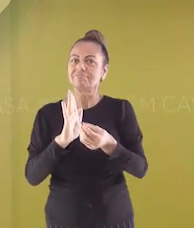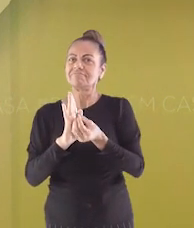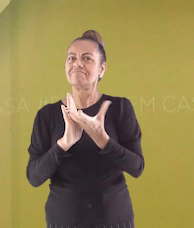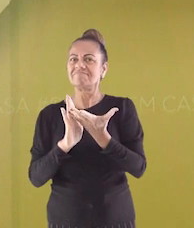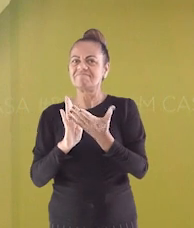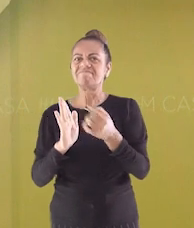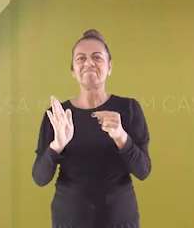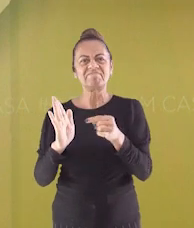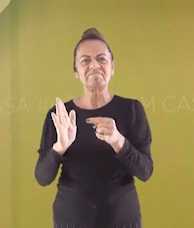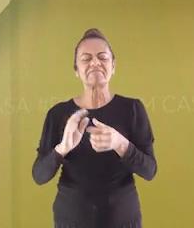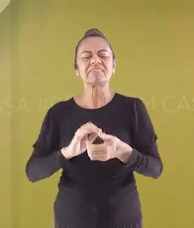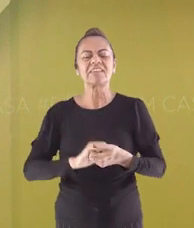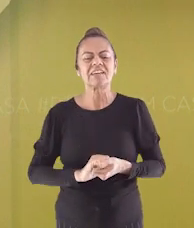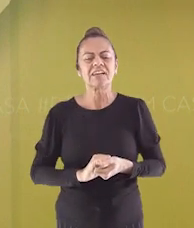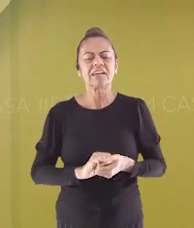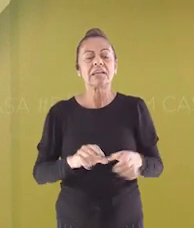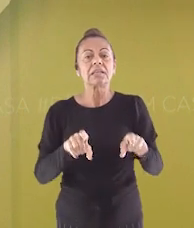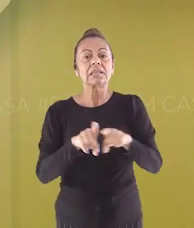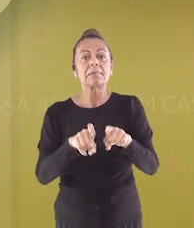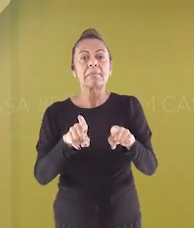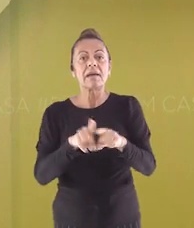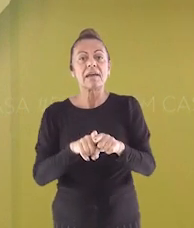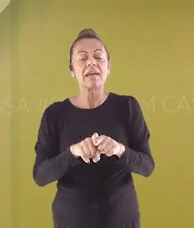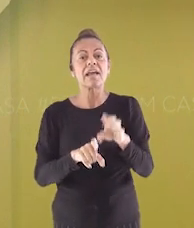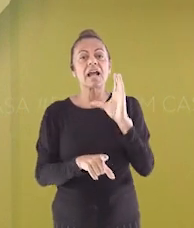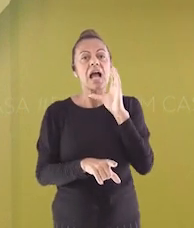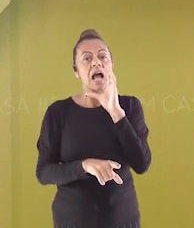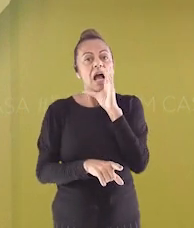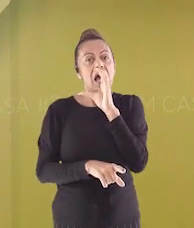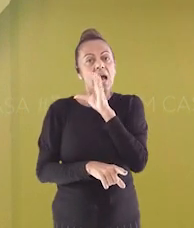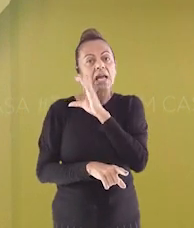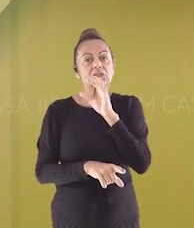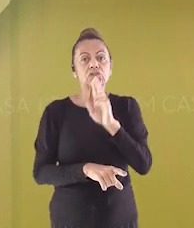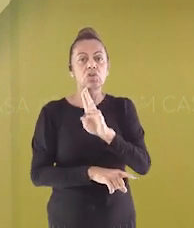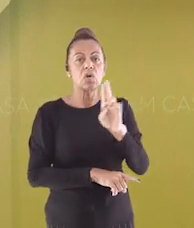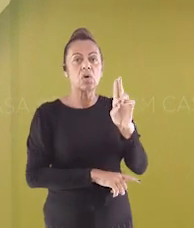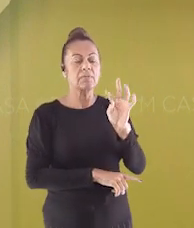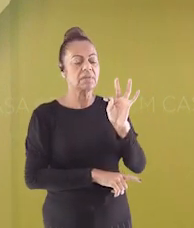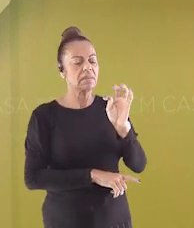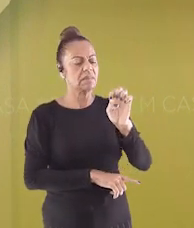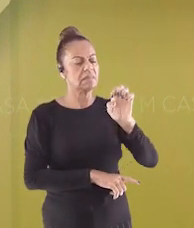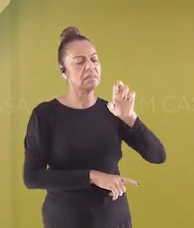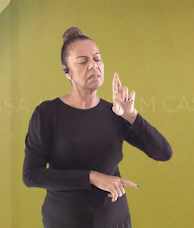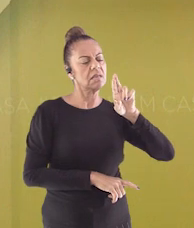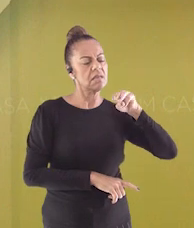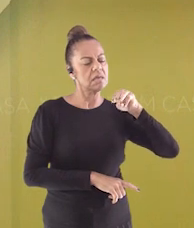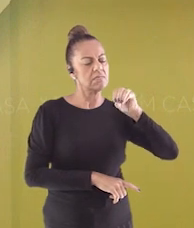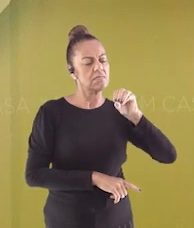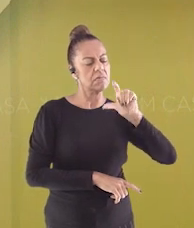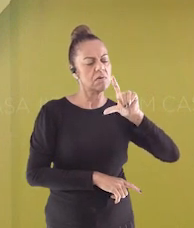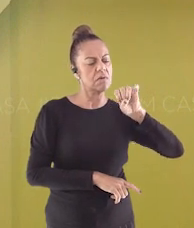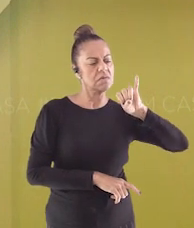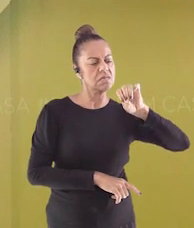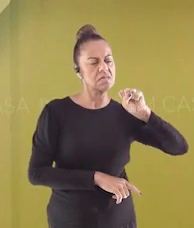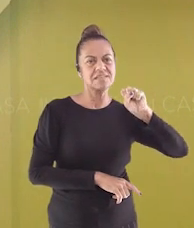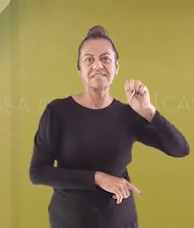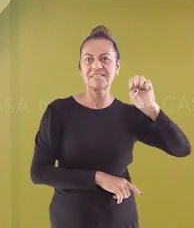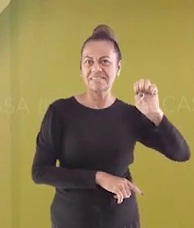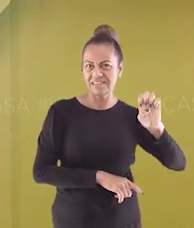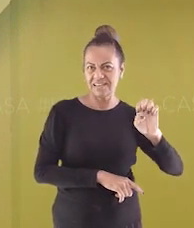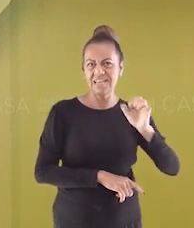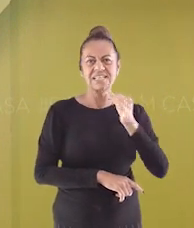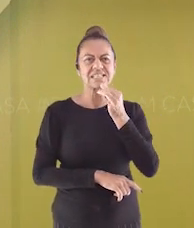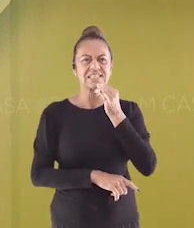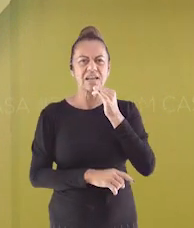calor, que podem ser chamadas de termólises, como o cozimento de alimentos